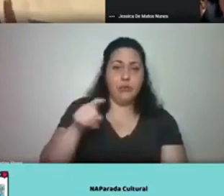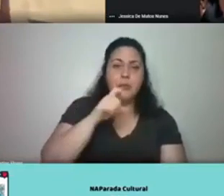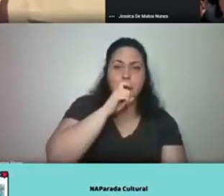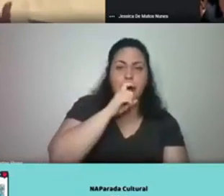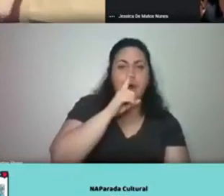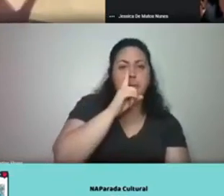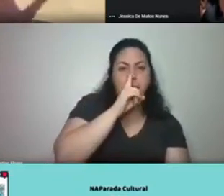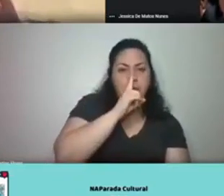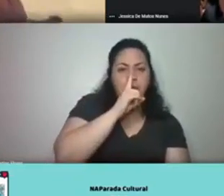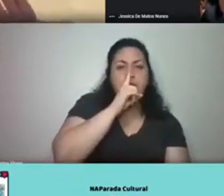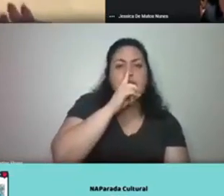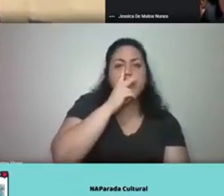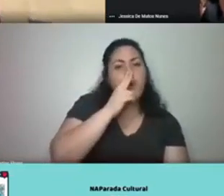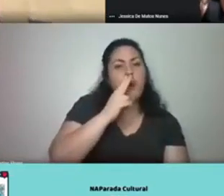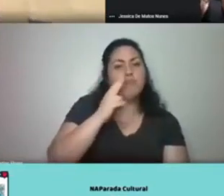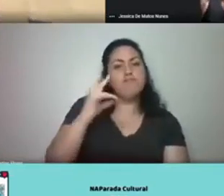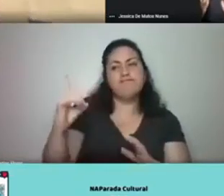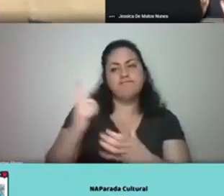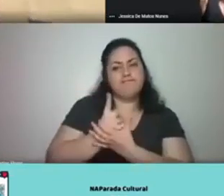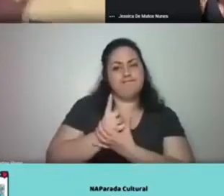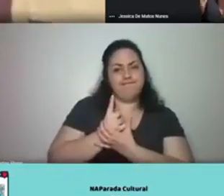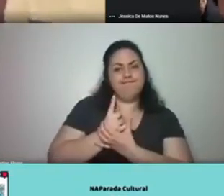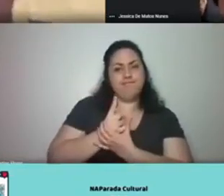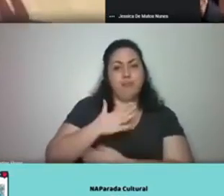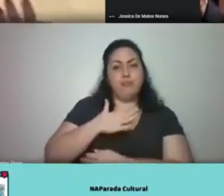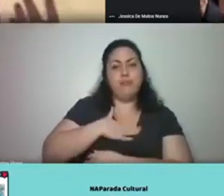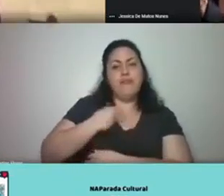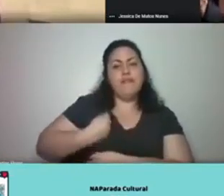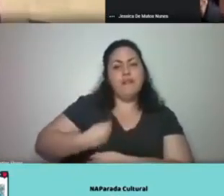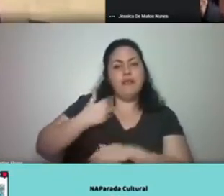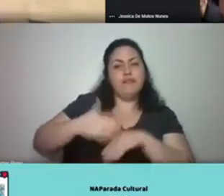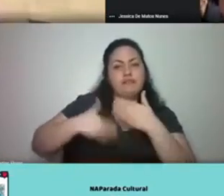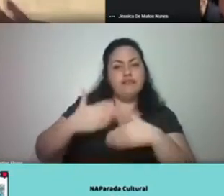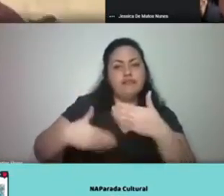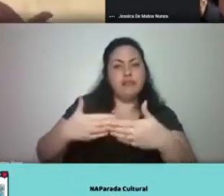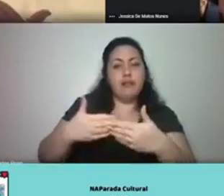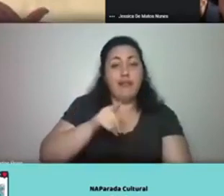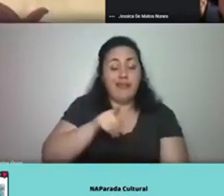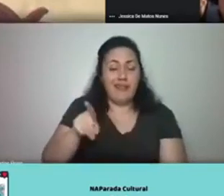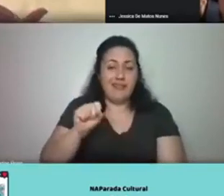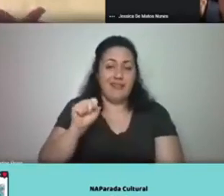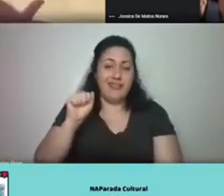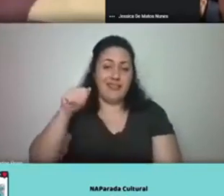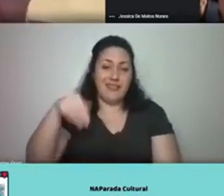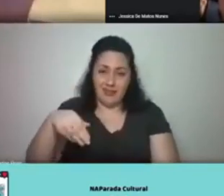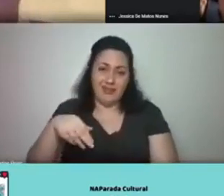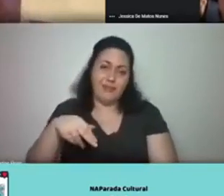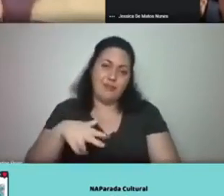e o Sam precisou de muita ajuda em razão do transtorno, né,